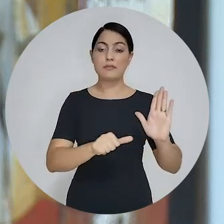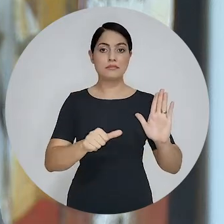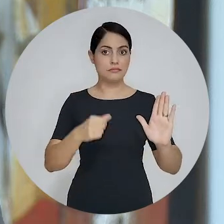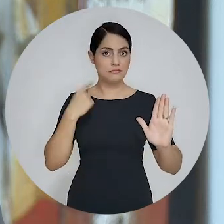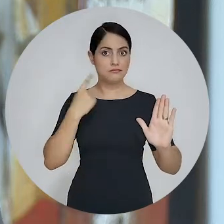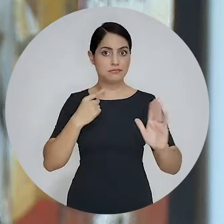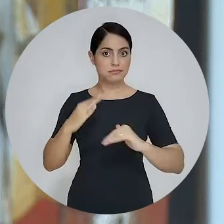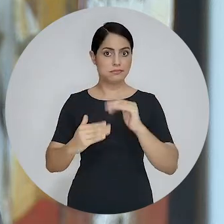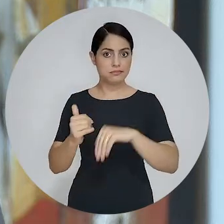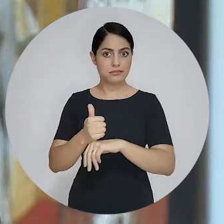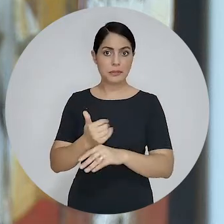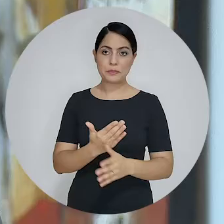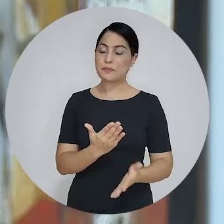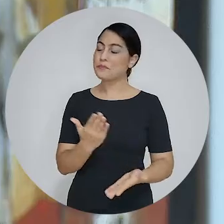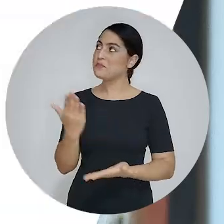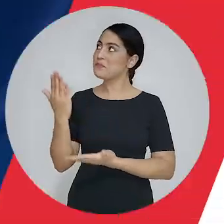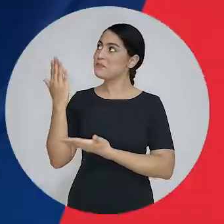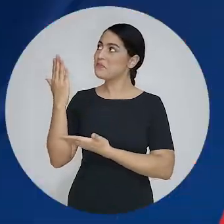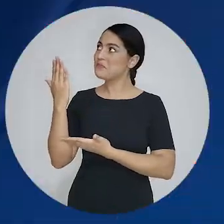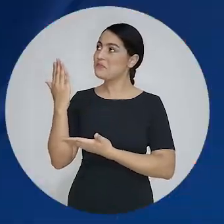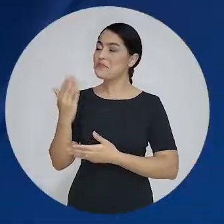advocacia. Acompanhe.